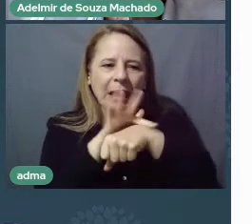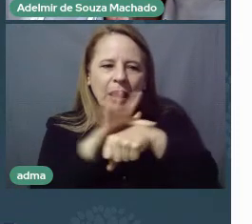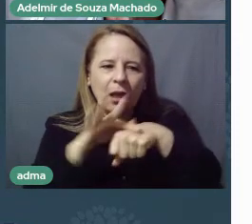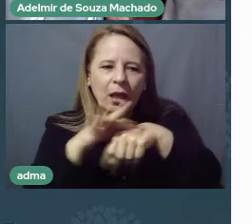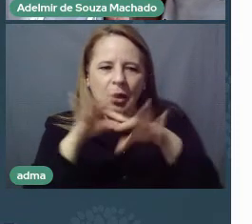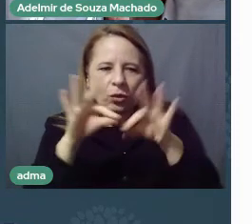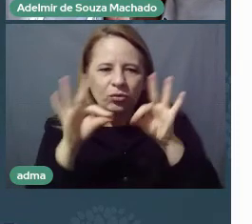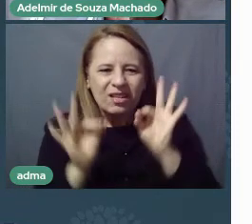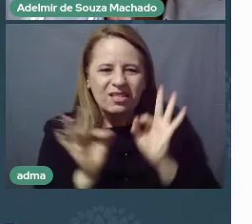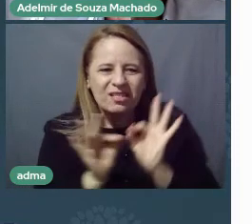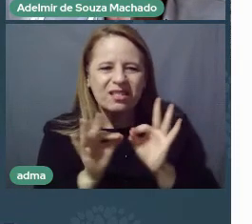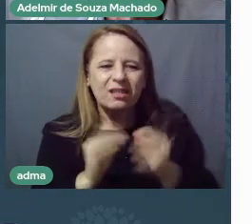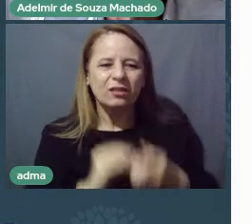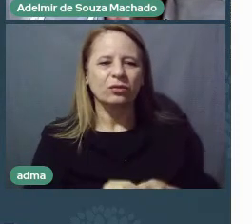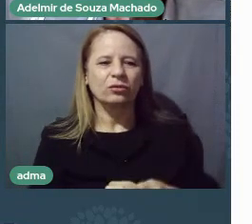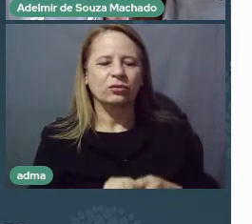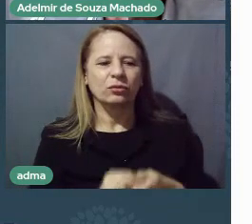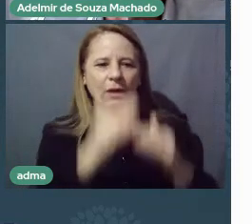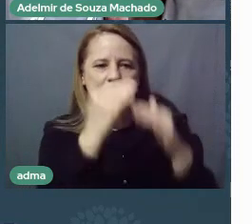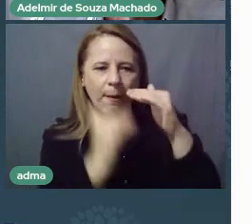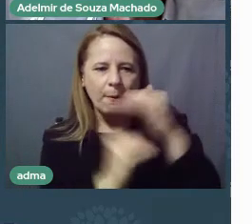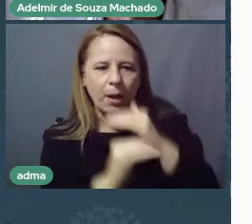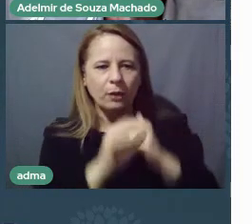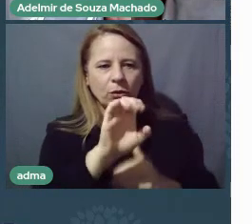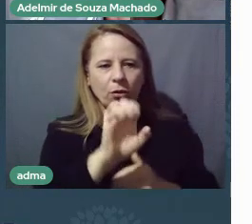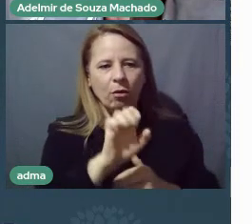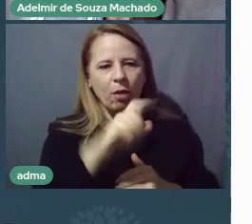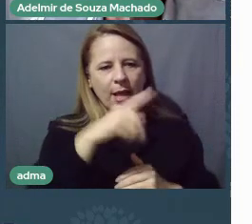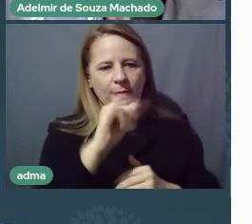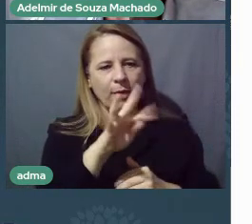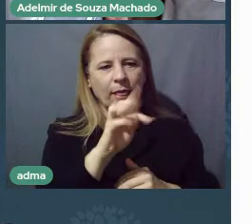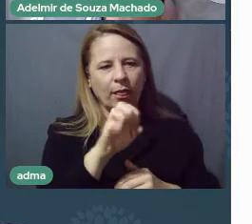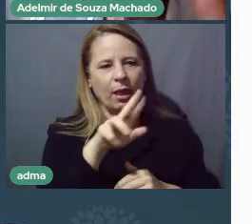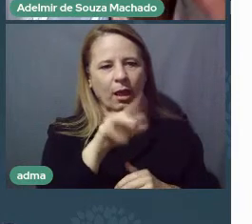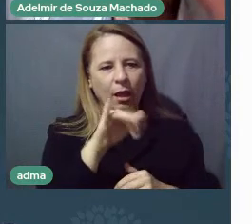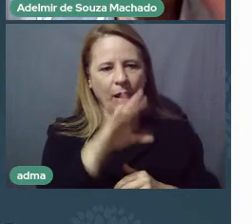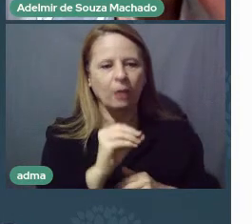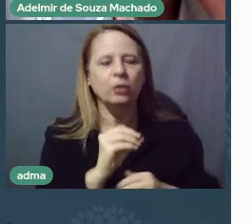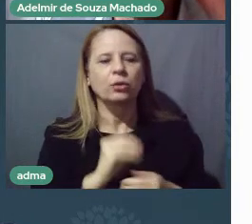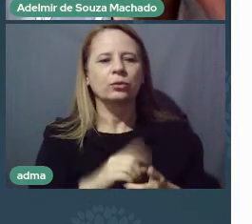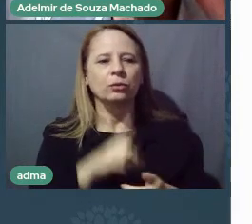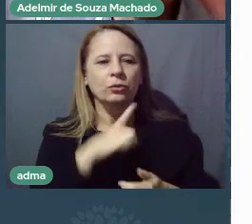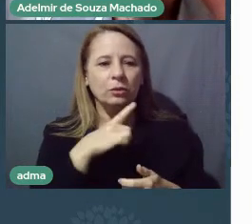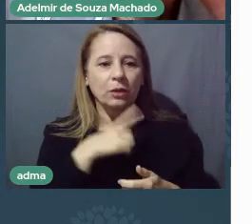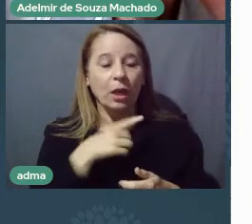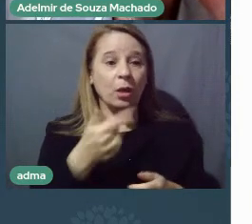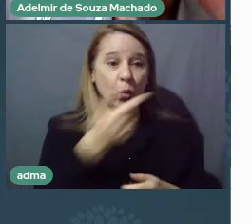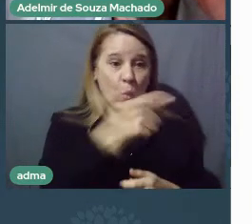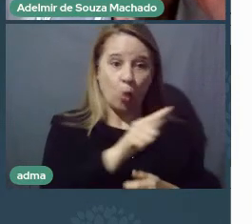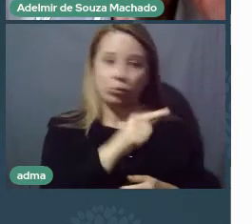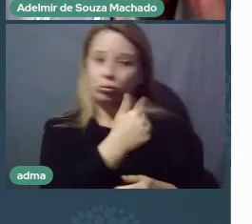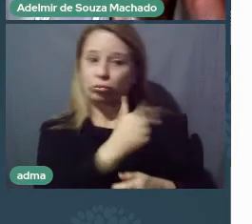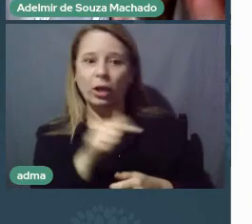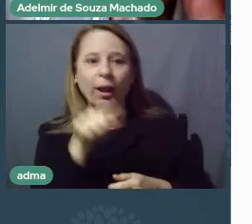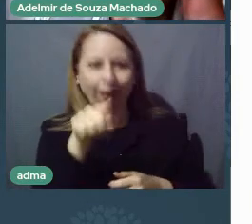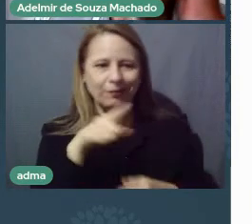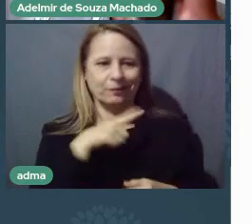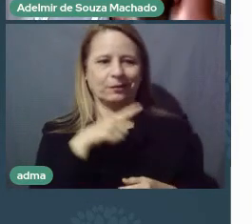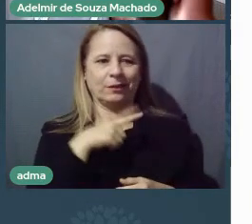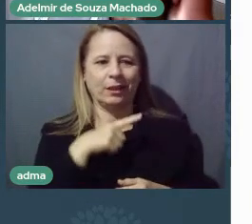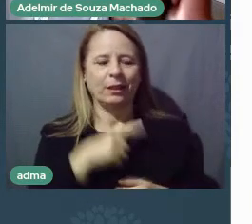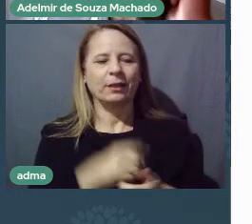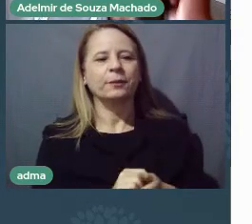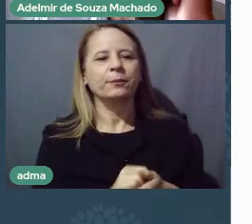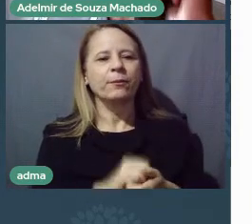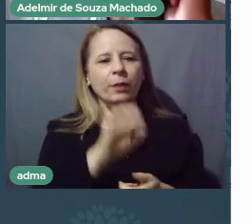abaixo do epitélio brônquico mais espesso, que eu não via no outro, o epitélio